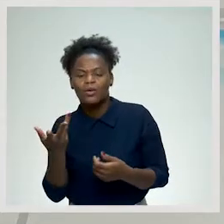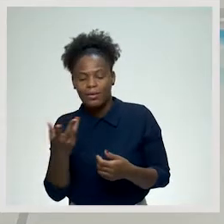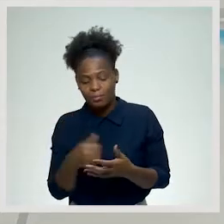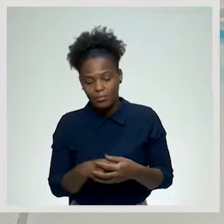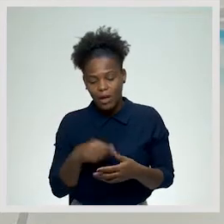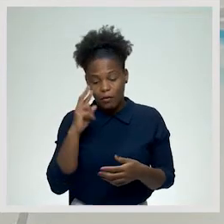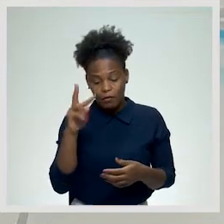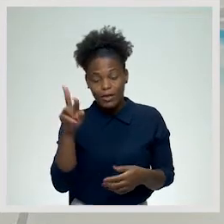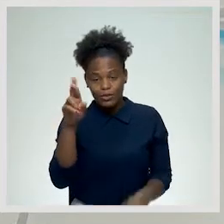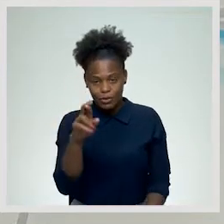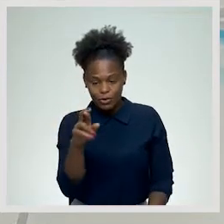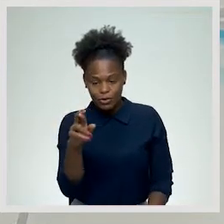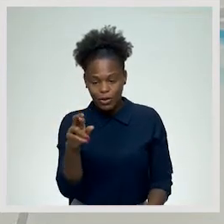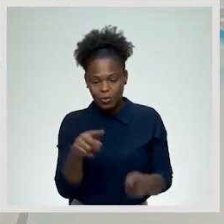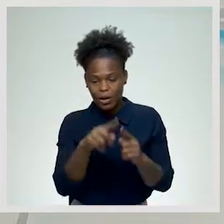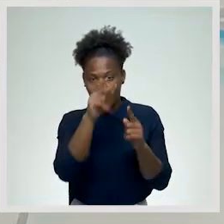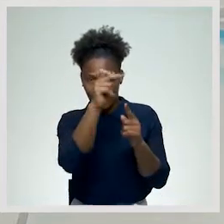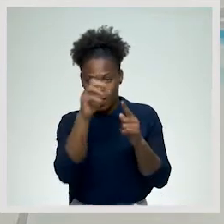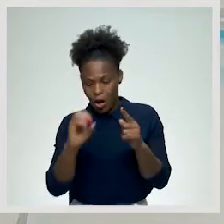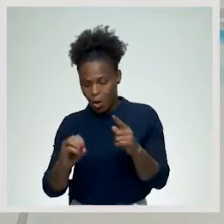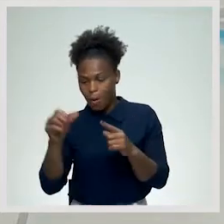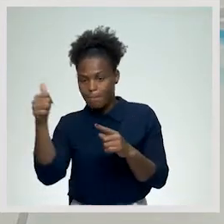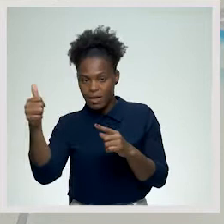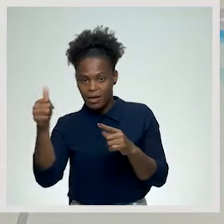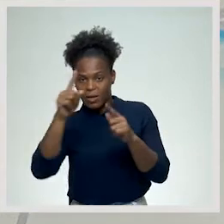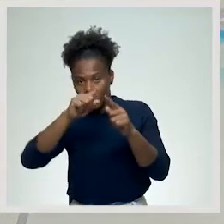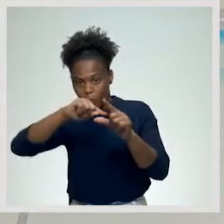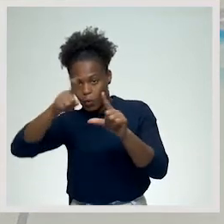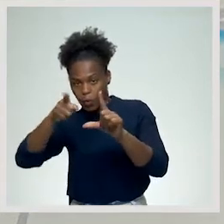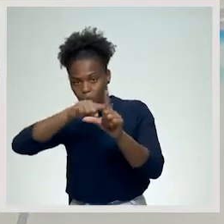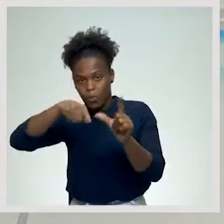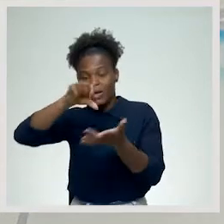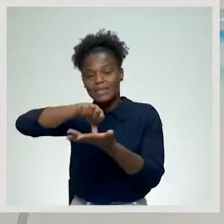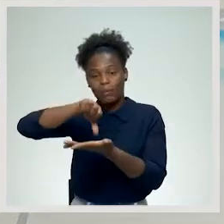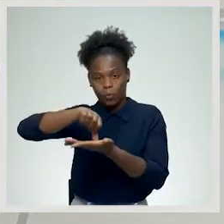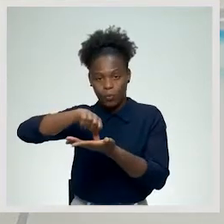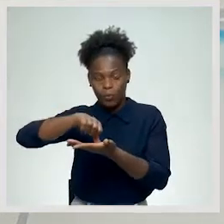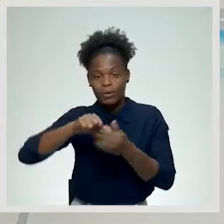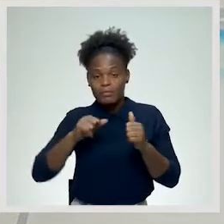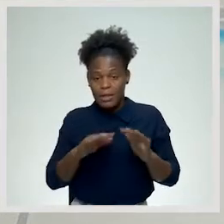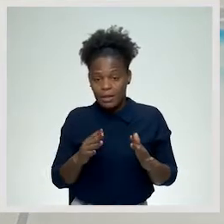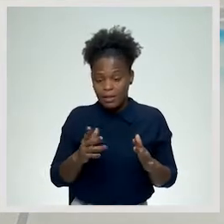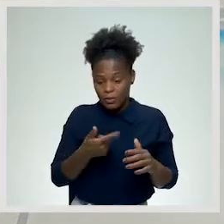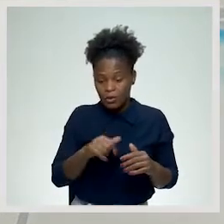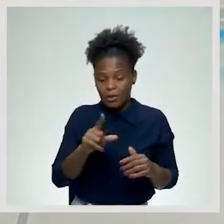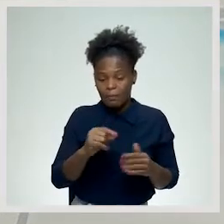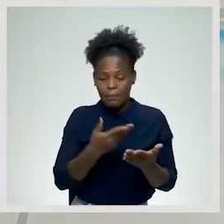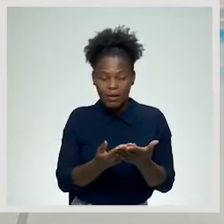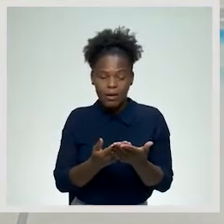aqui é AOB, que representa um ângulo ao centro. Entretanto, nos